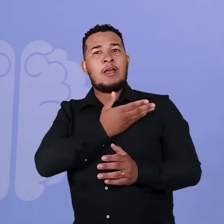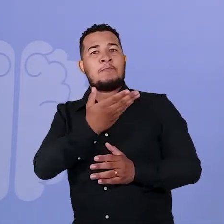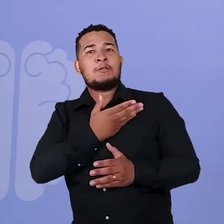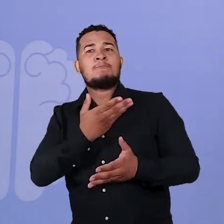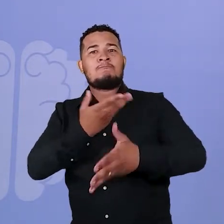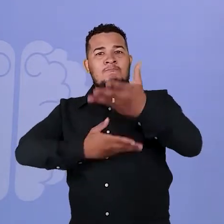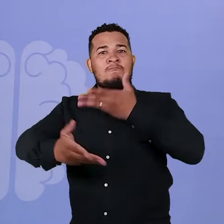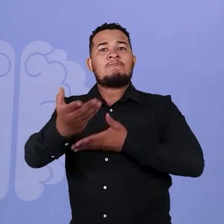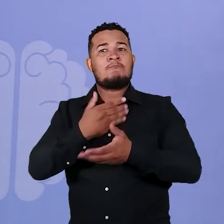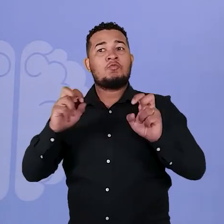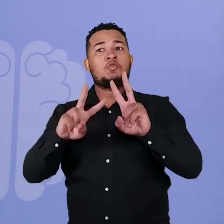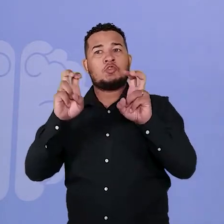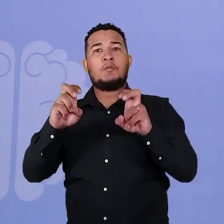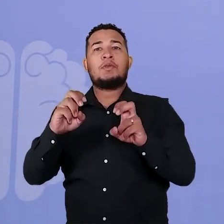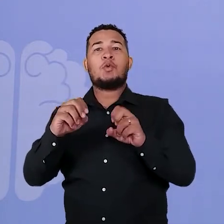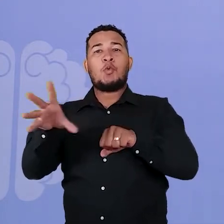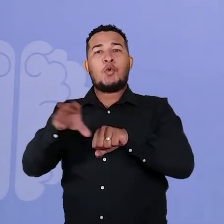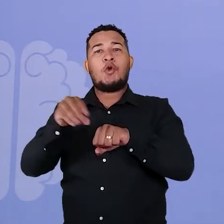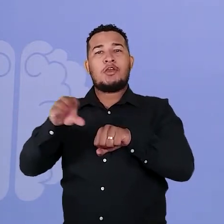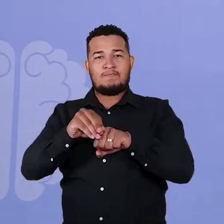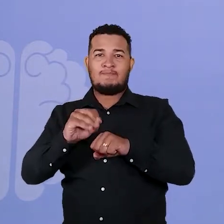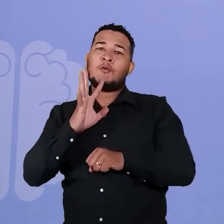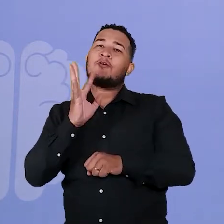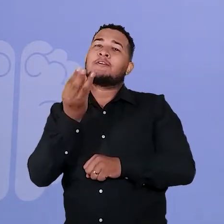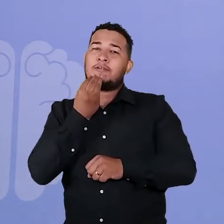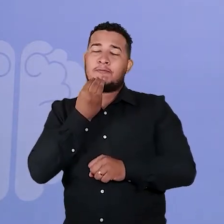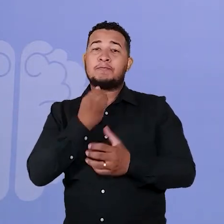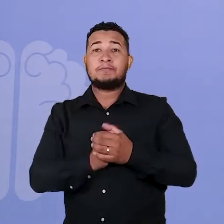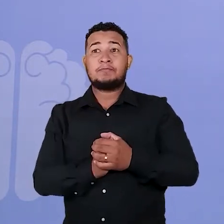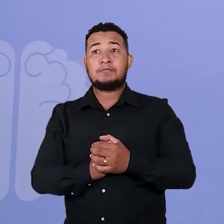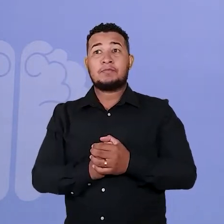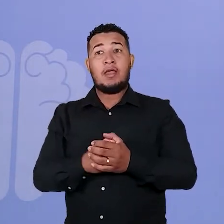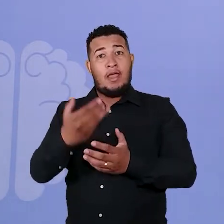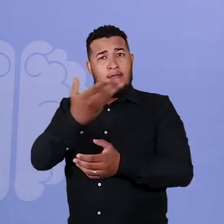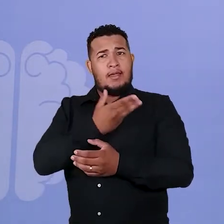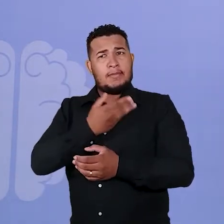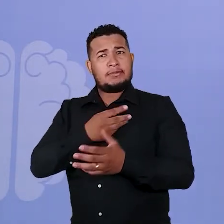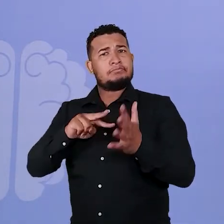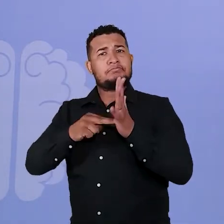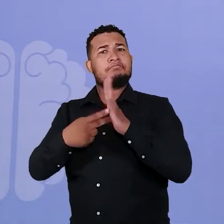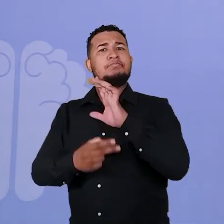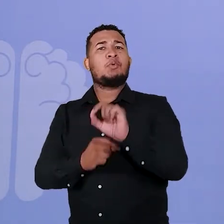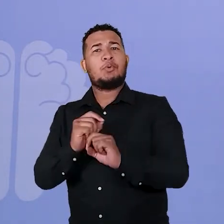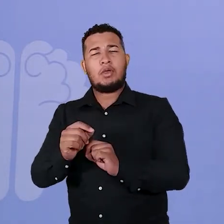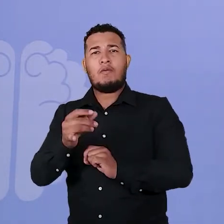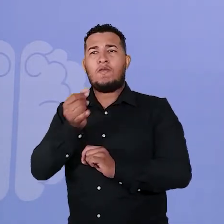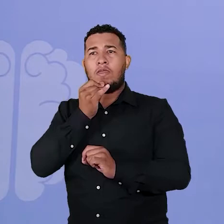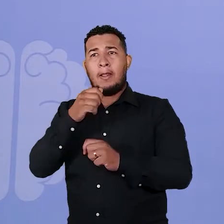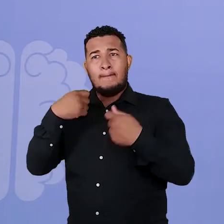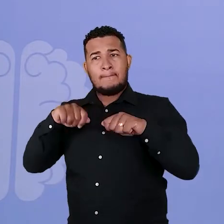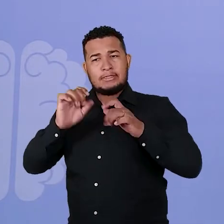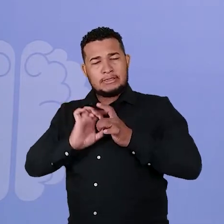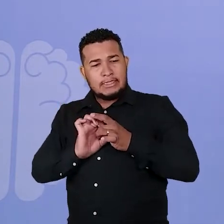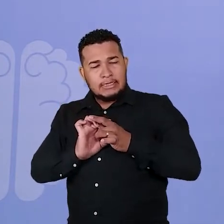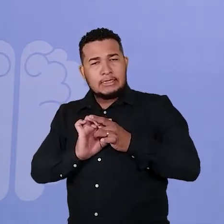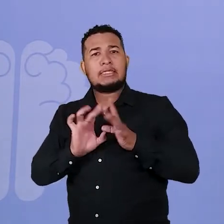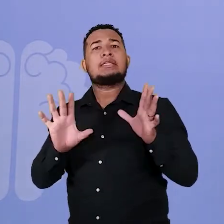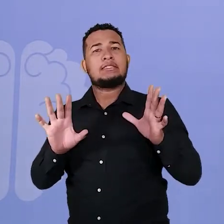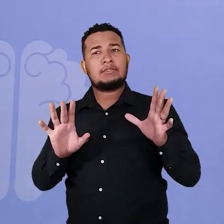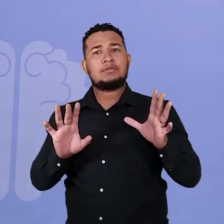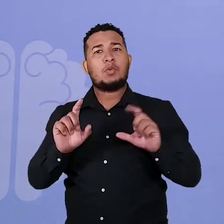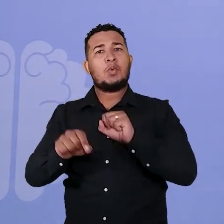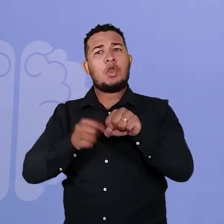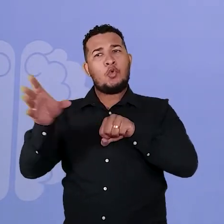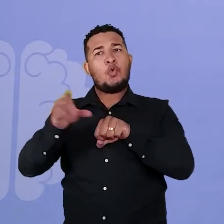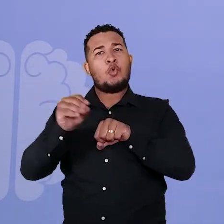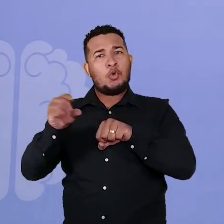amor, de amizade em relação ao conhecimento. Amizade no sentido de que a gente tem que